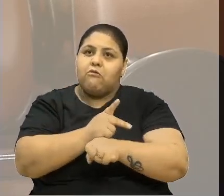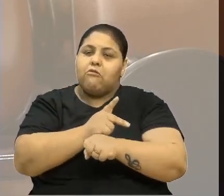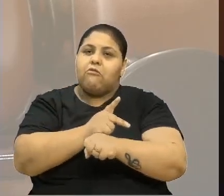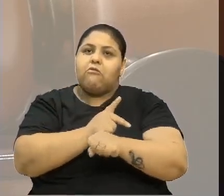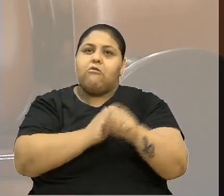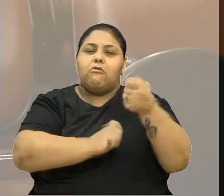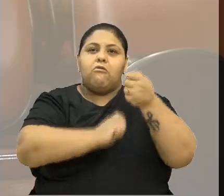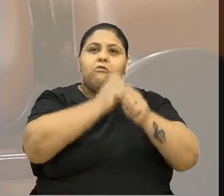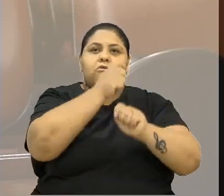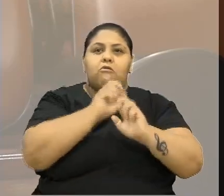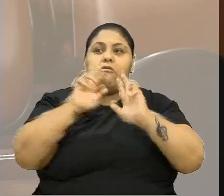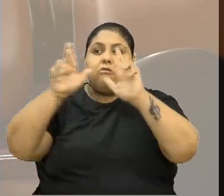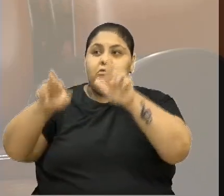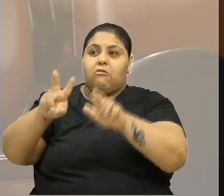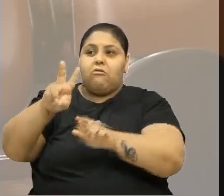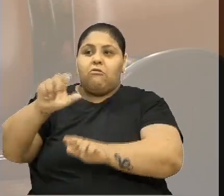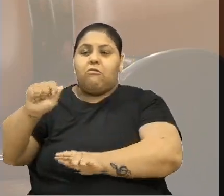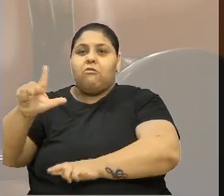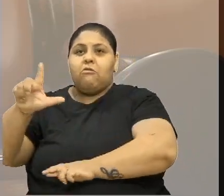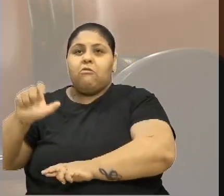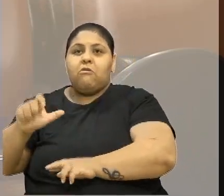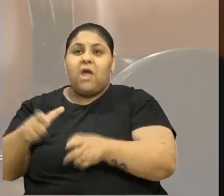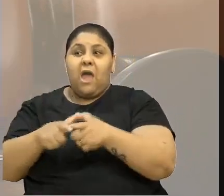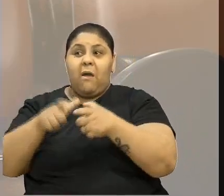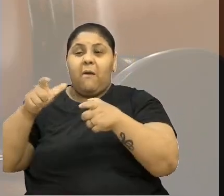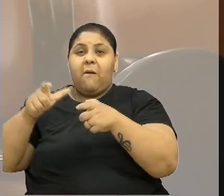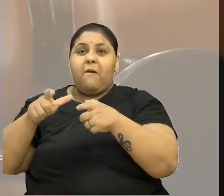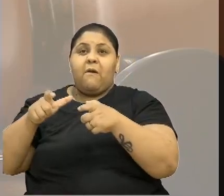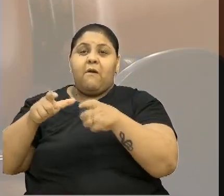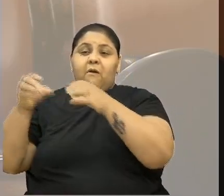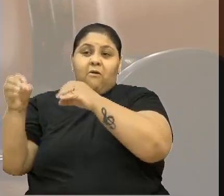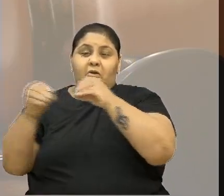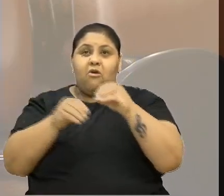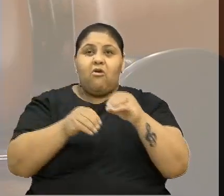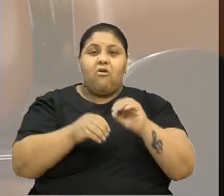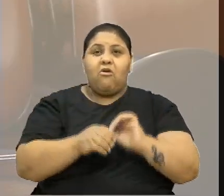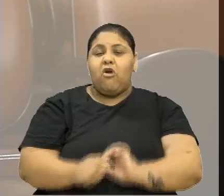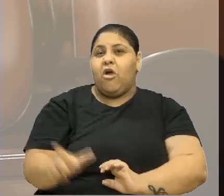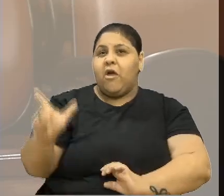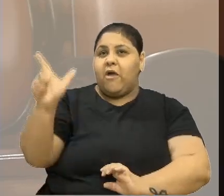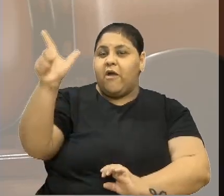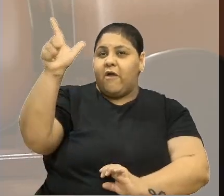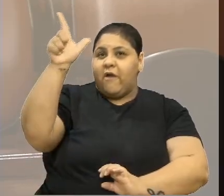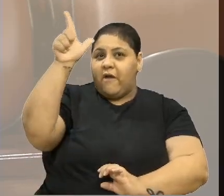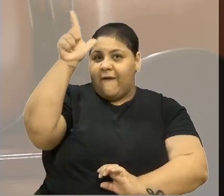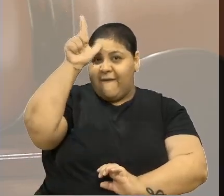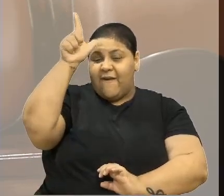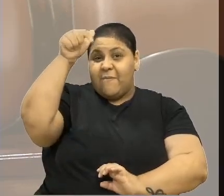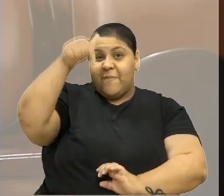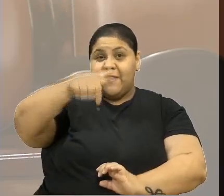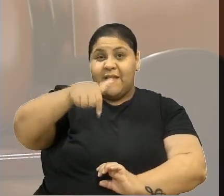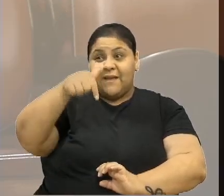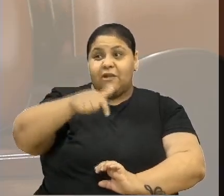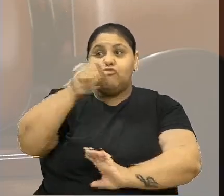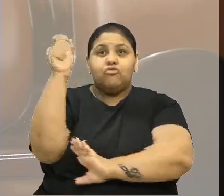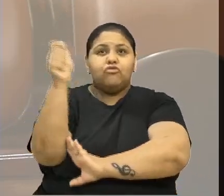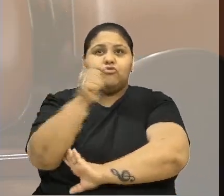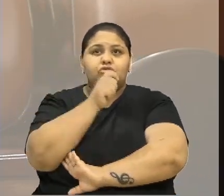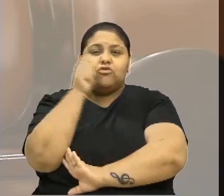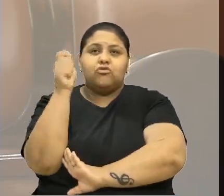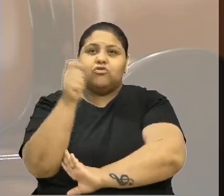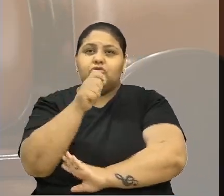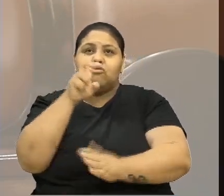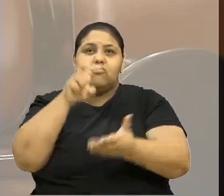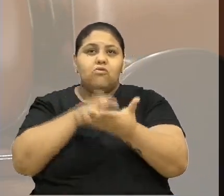região do Vale. A maior imigração alemã no mundo é aqui no Rio Grande do Sul. O banco